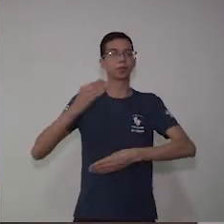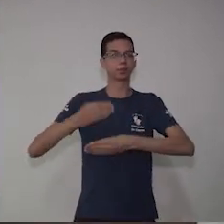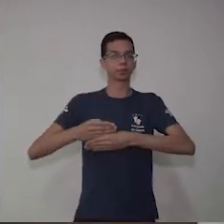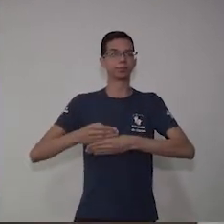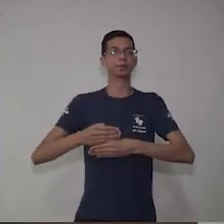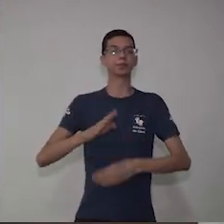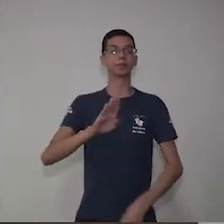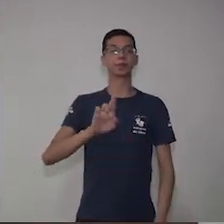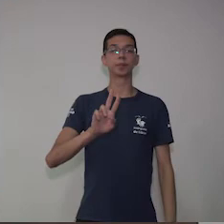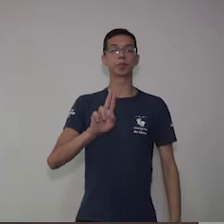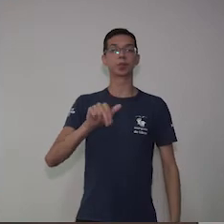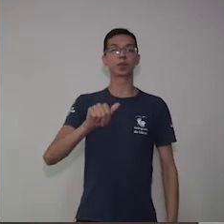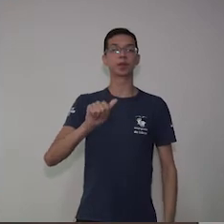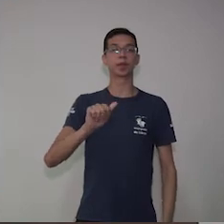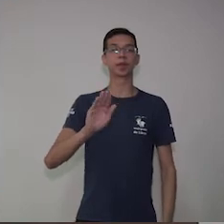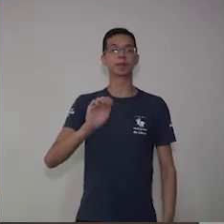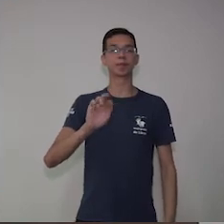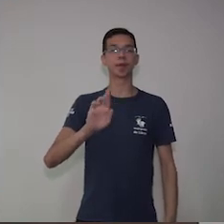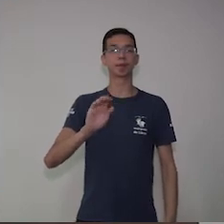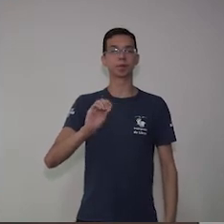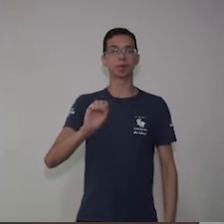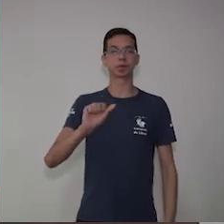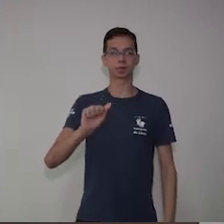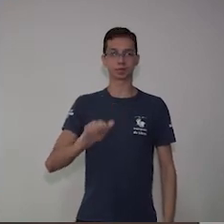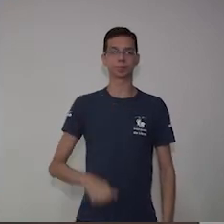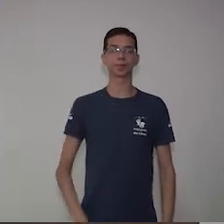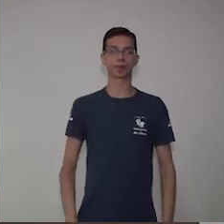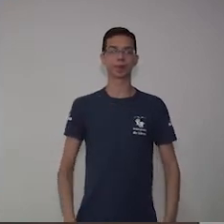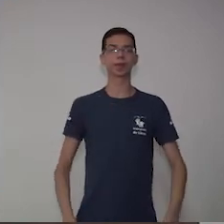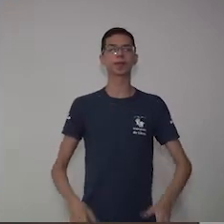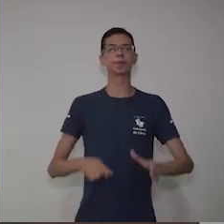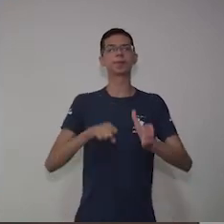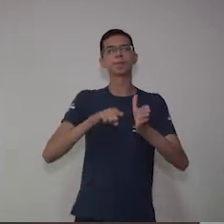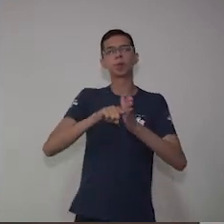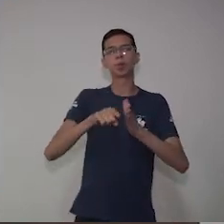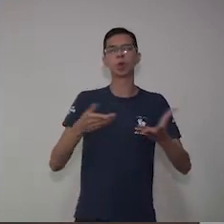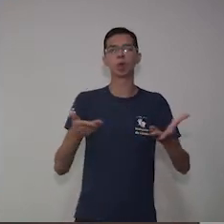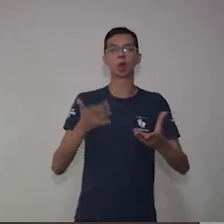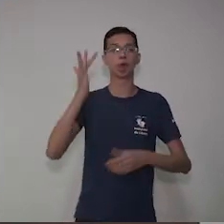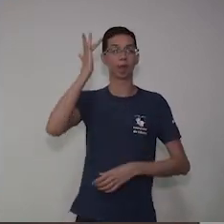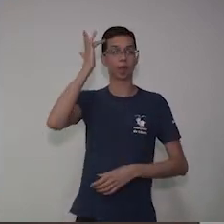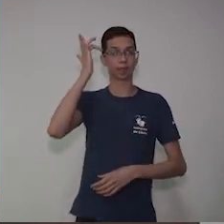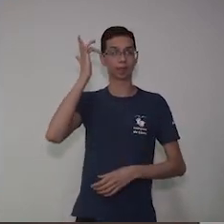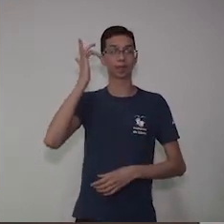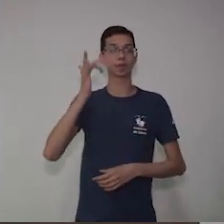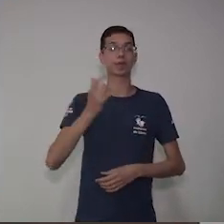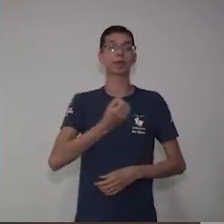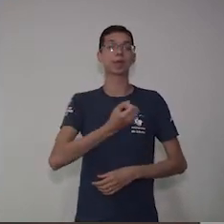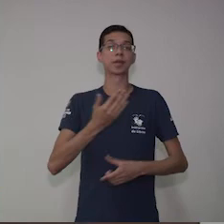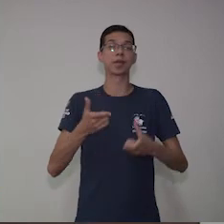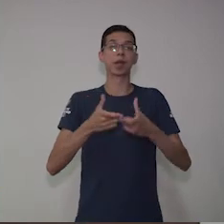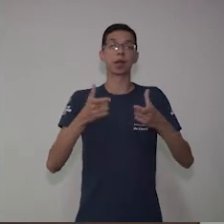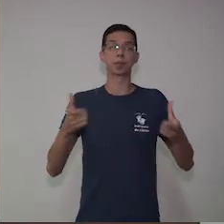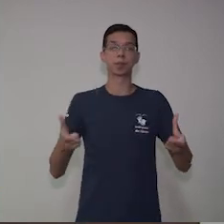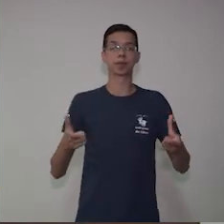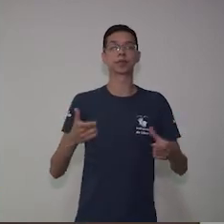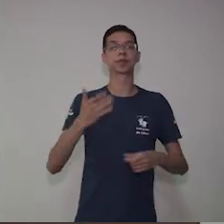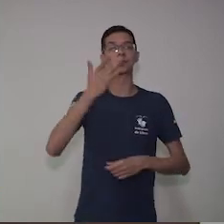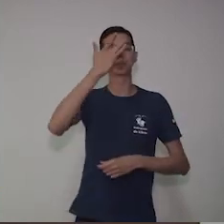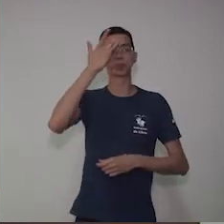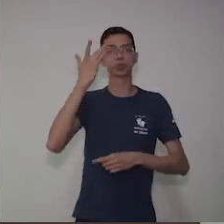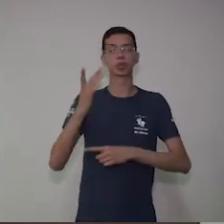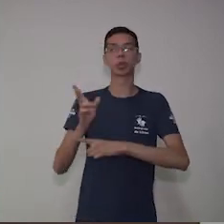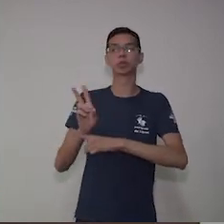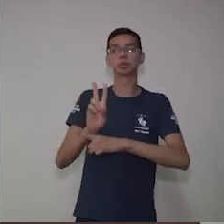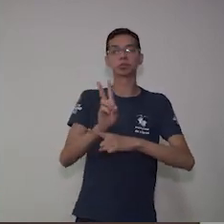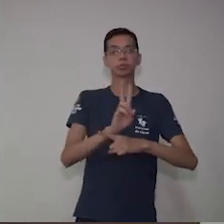Rádio e TV Bandeirantes. Ela disse: a partir de amanhã haverá ampliação no número de agentes da vigilância sanitária e se há